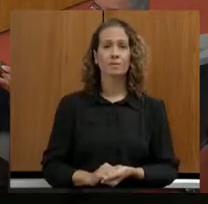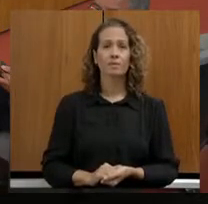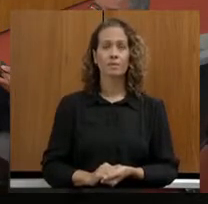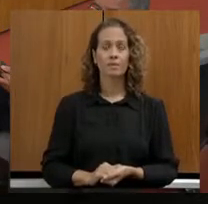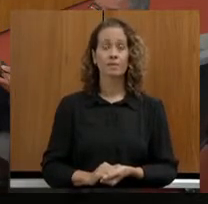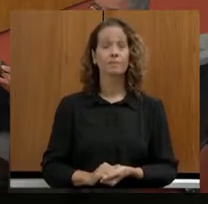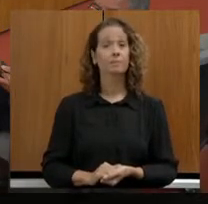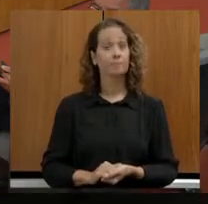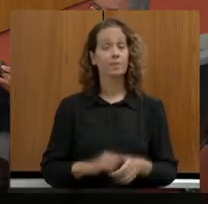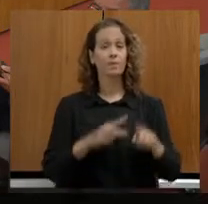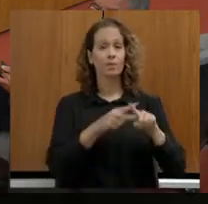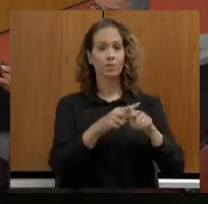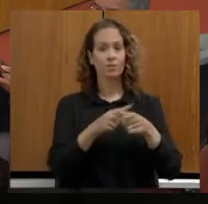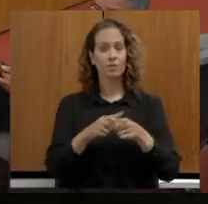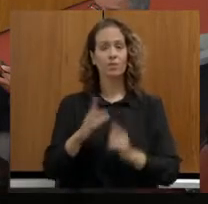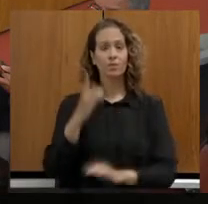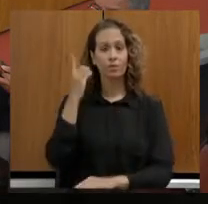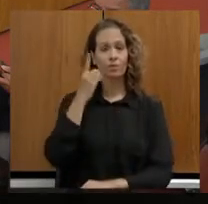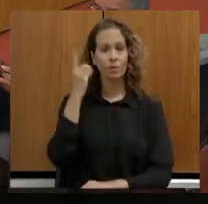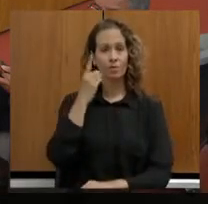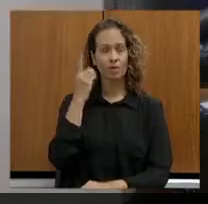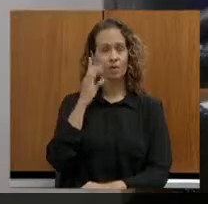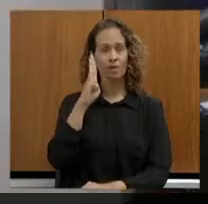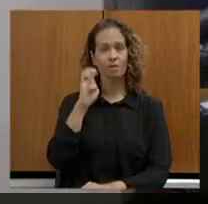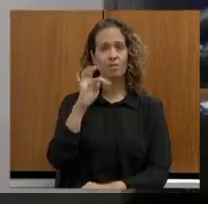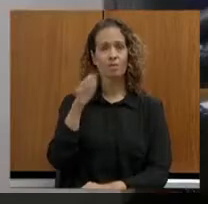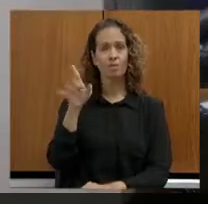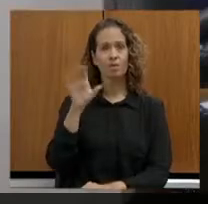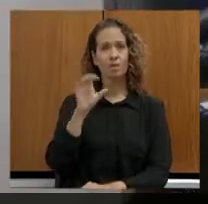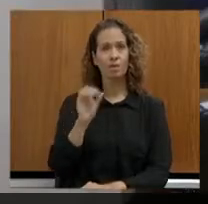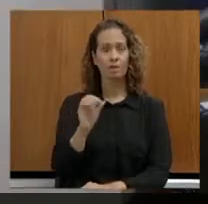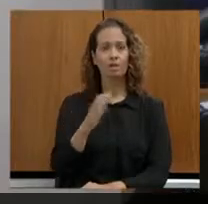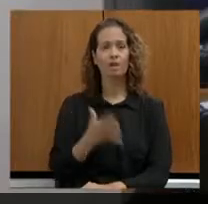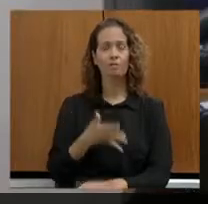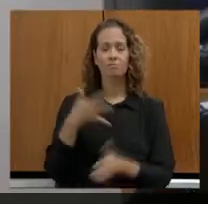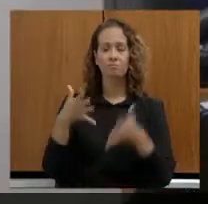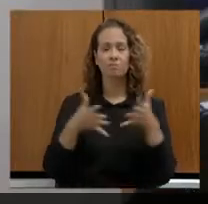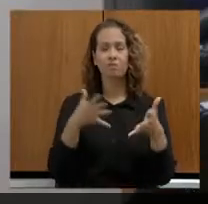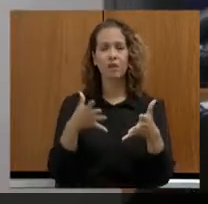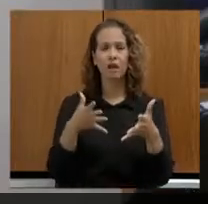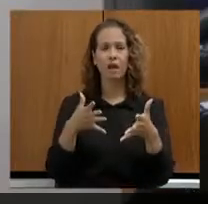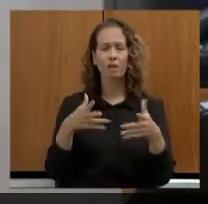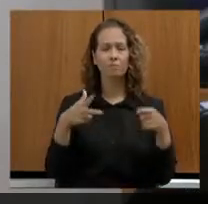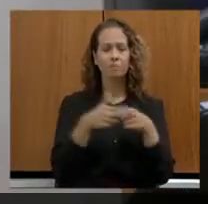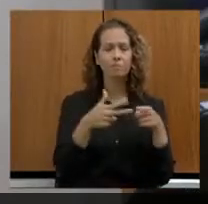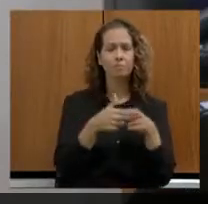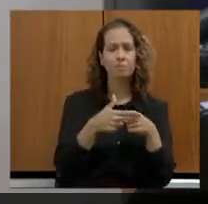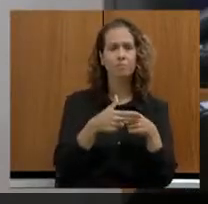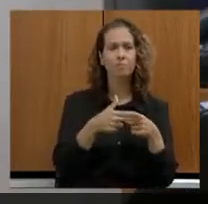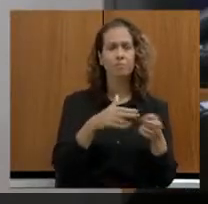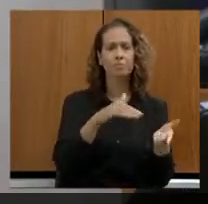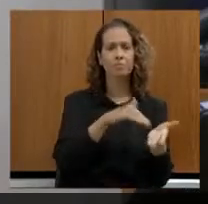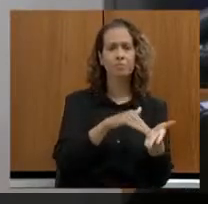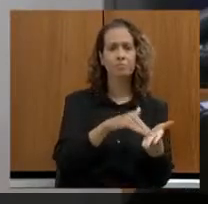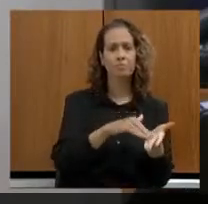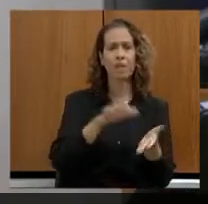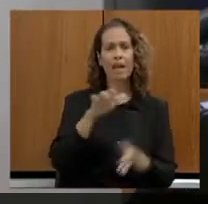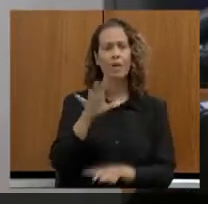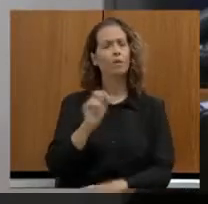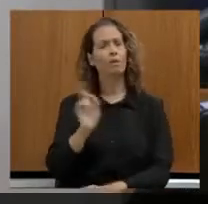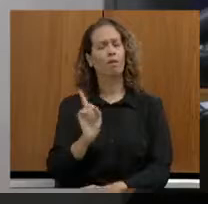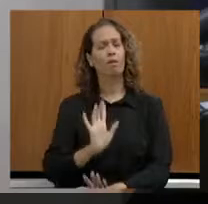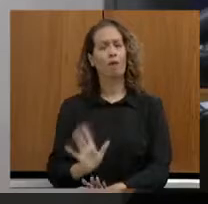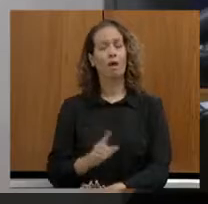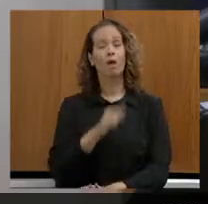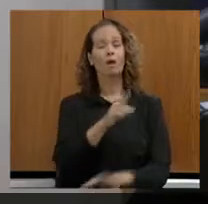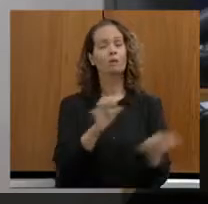tá corrigindo o deputado é o detalhe Betão não teve uma parte na sala da deputada Laura Laura Serrano ela terminou a